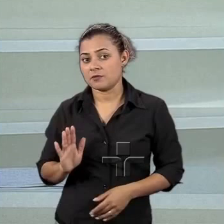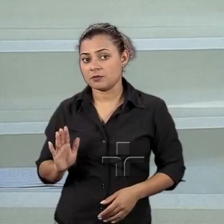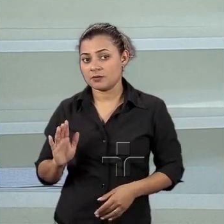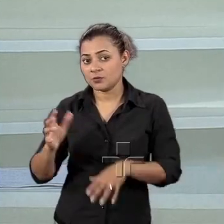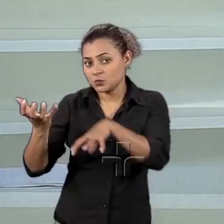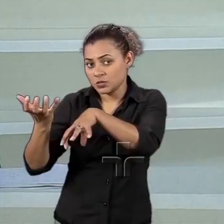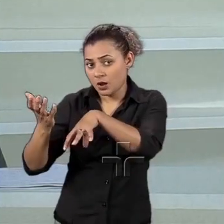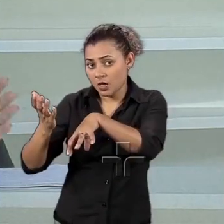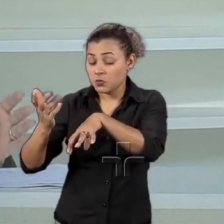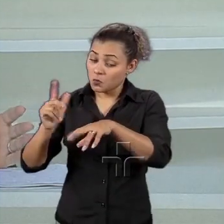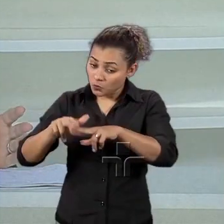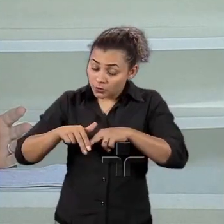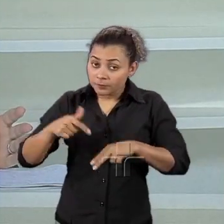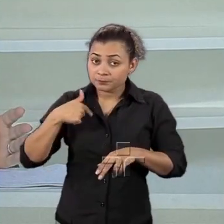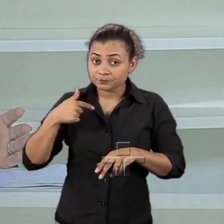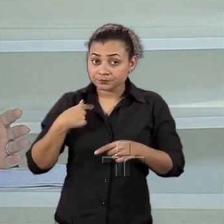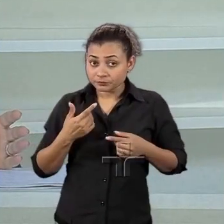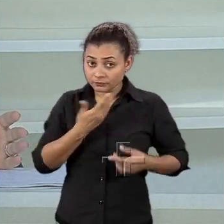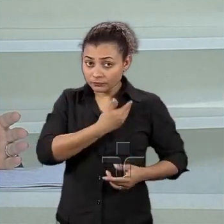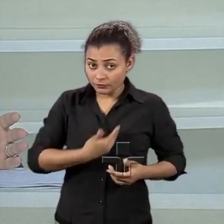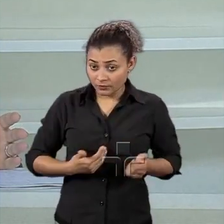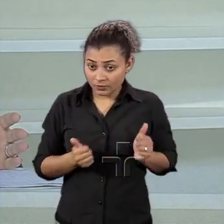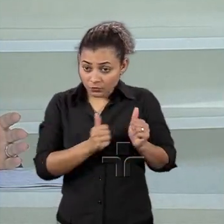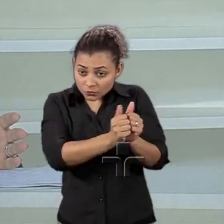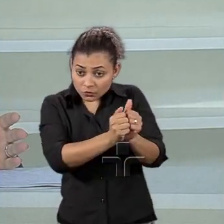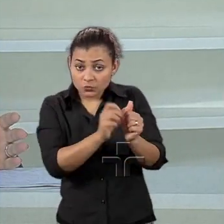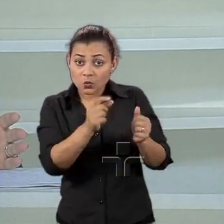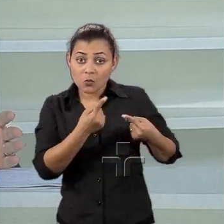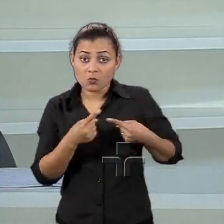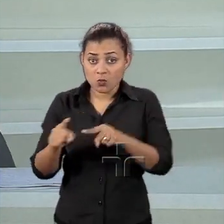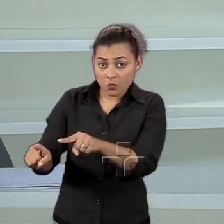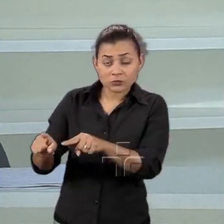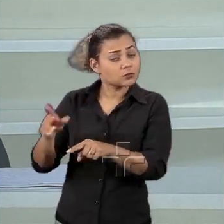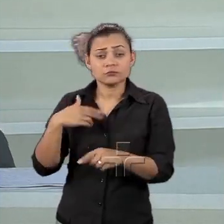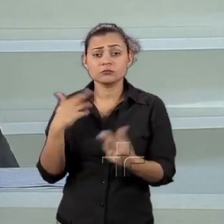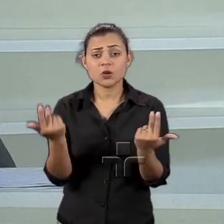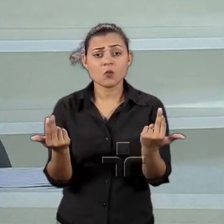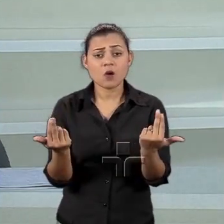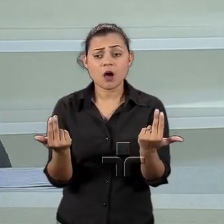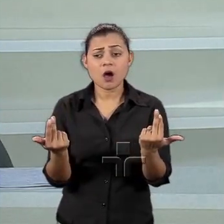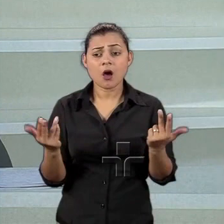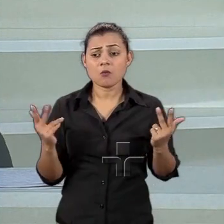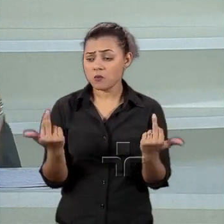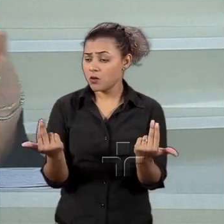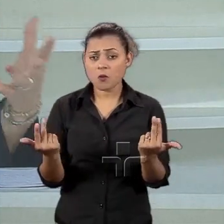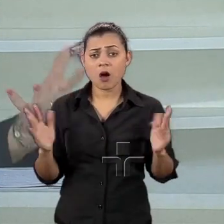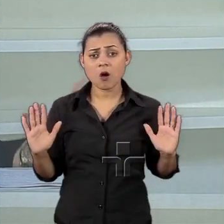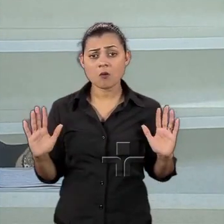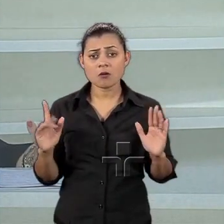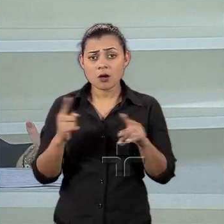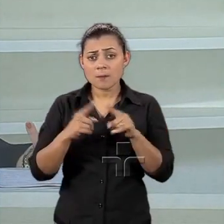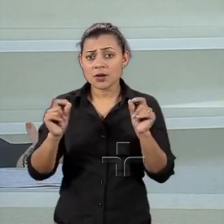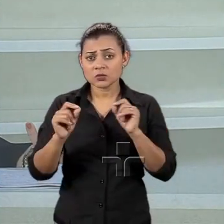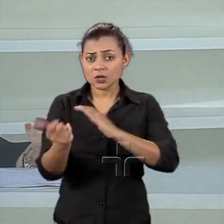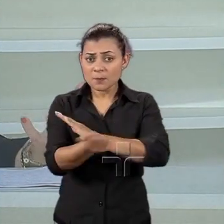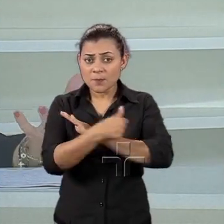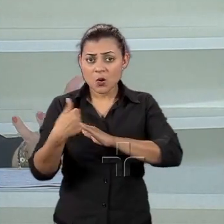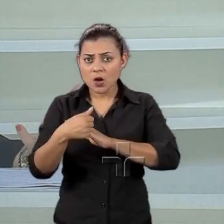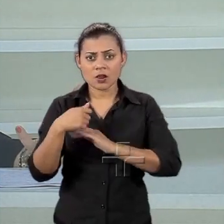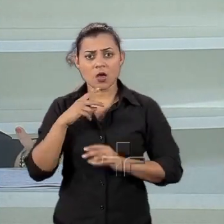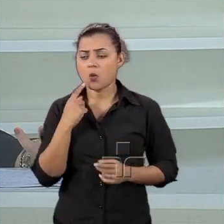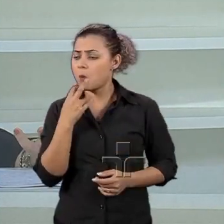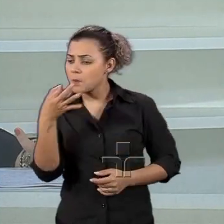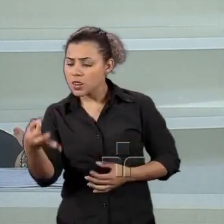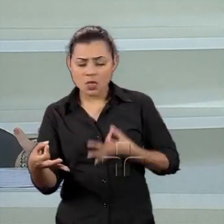ser governo ou ser oposição, não existe diferença do ponto de vista moral. Eu acho que as duas posições